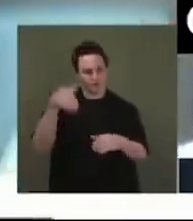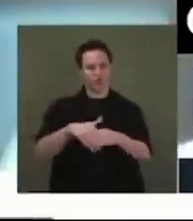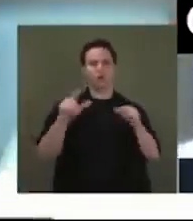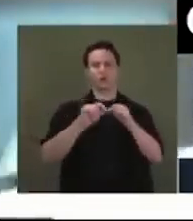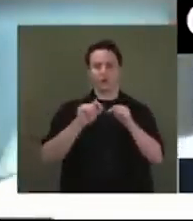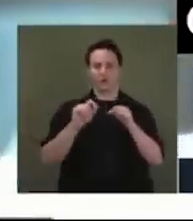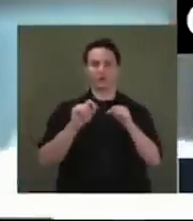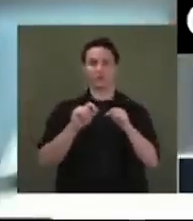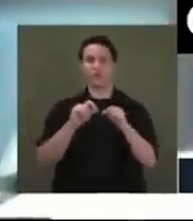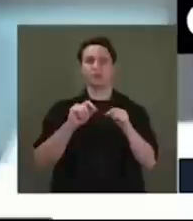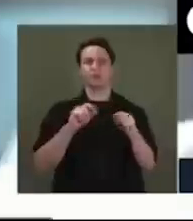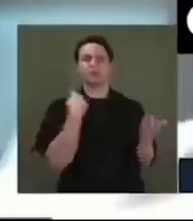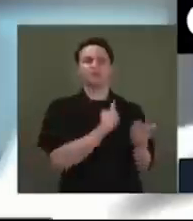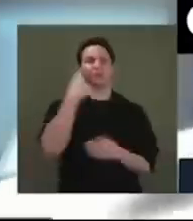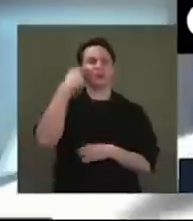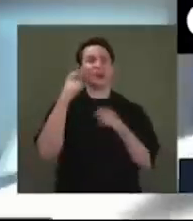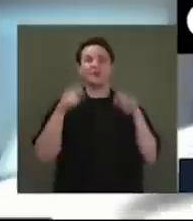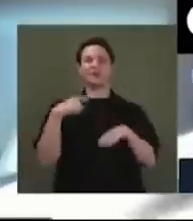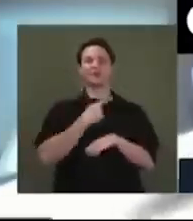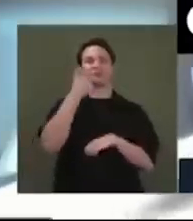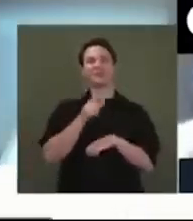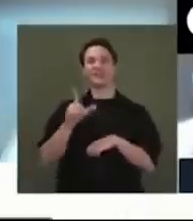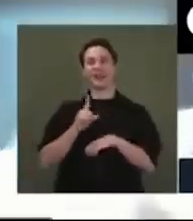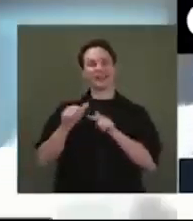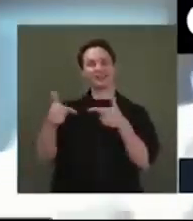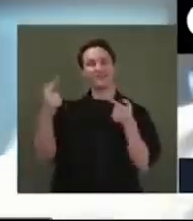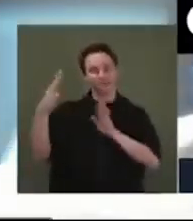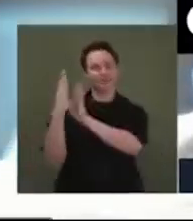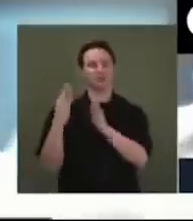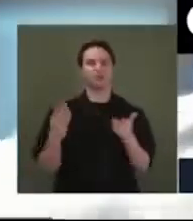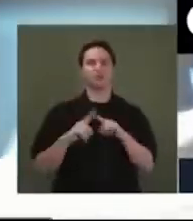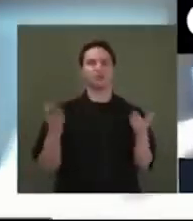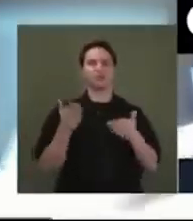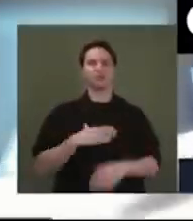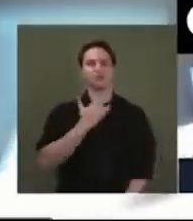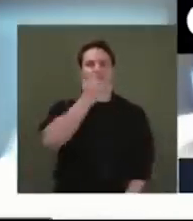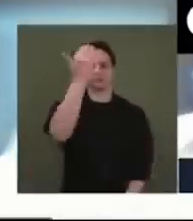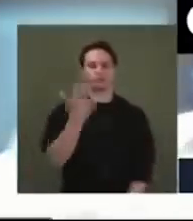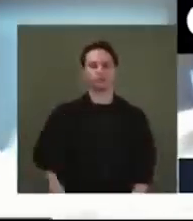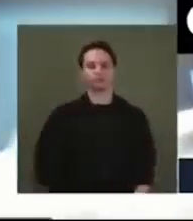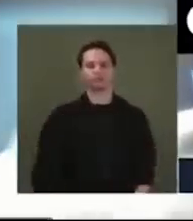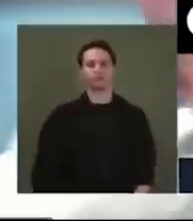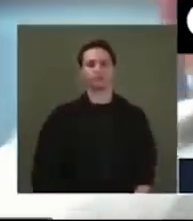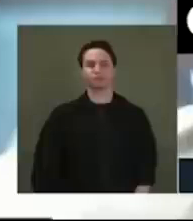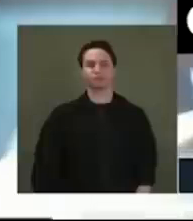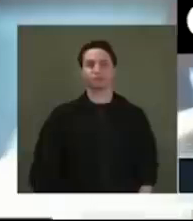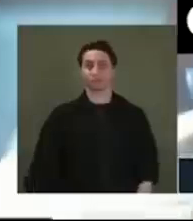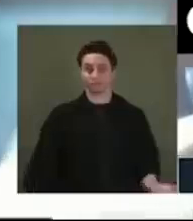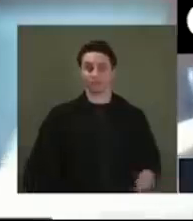votação e nos fez pensar que nós podíamos decidir. E, finalmente, quero dizer, como estudante de Direito, me